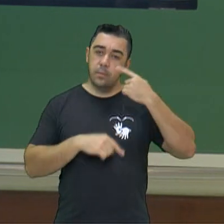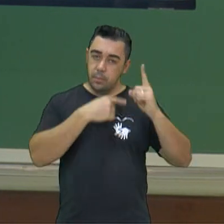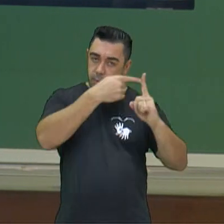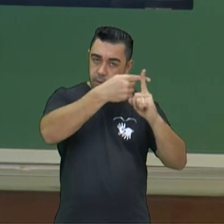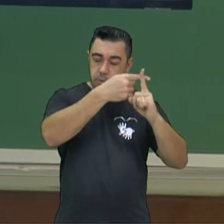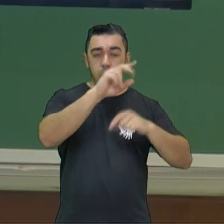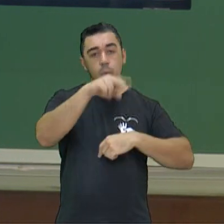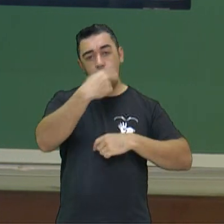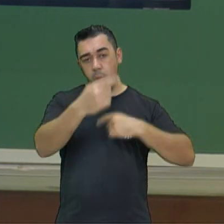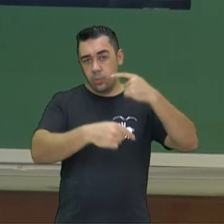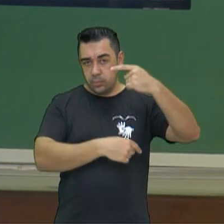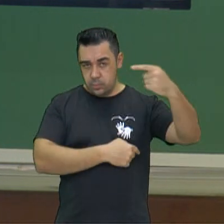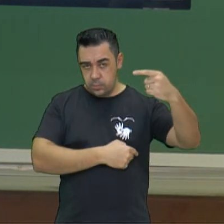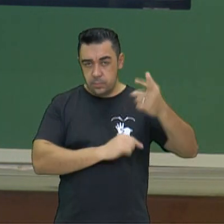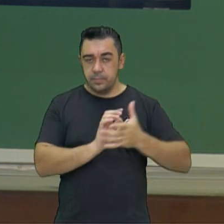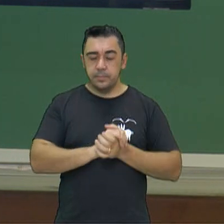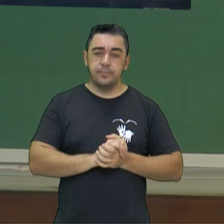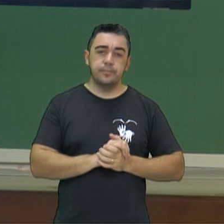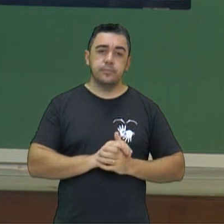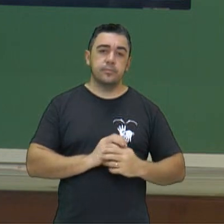do parênteses,